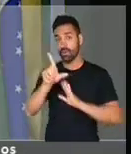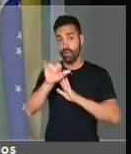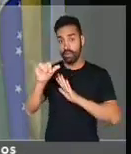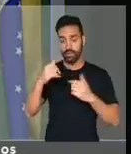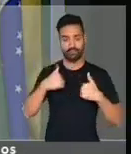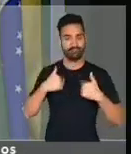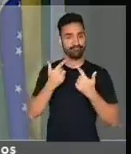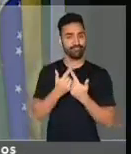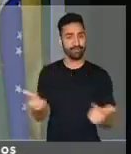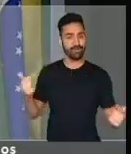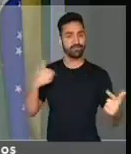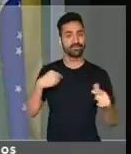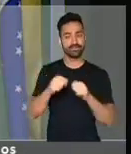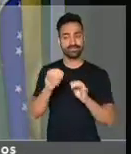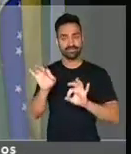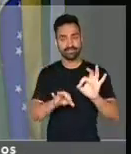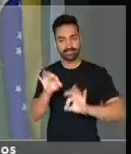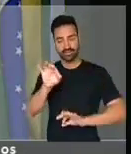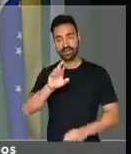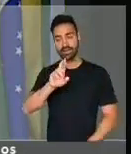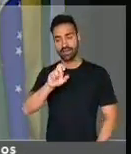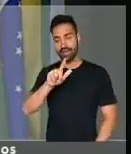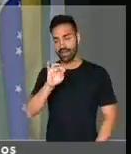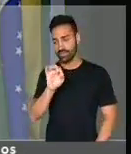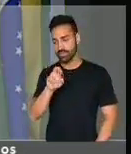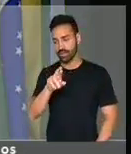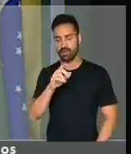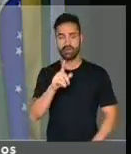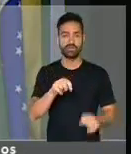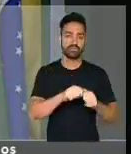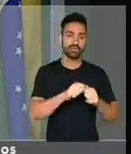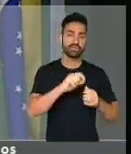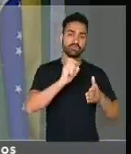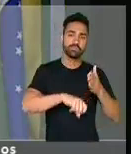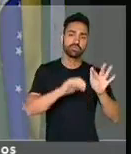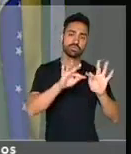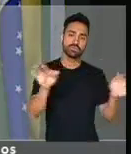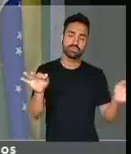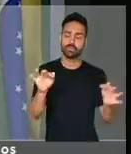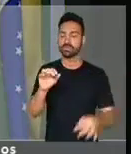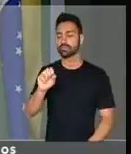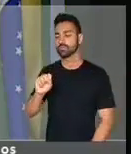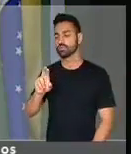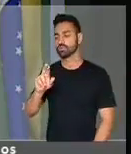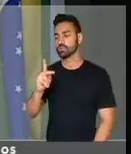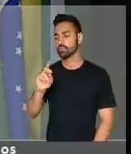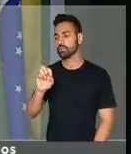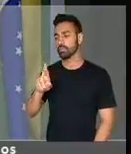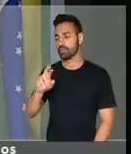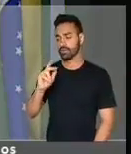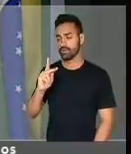leis que tive a honra de relatar, como do Simples, do Super Simples, que mudou